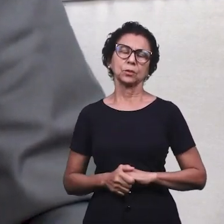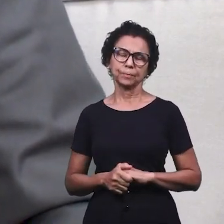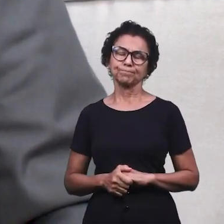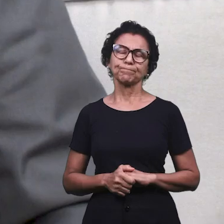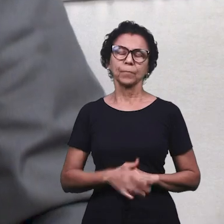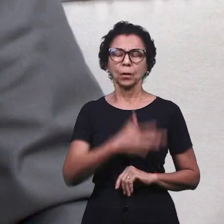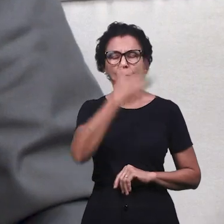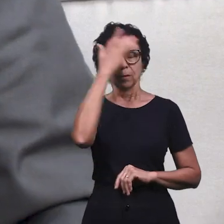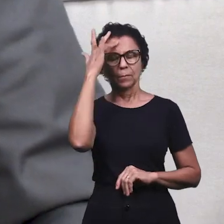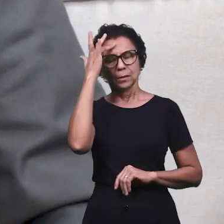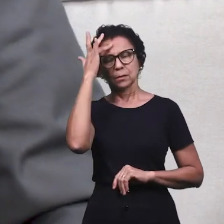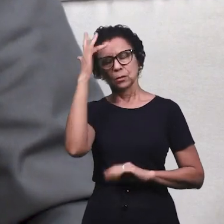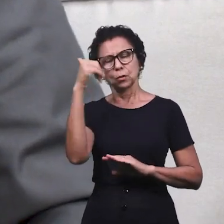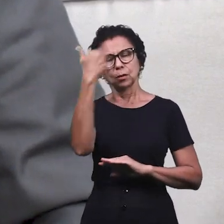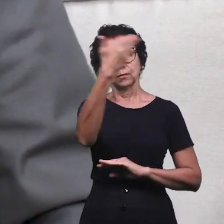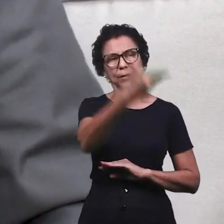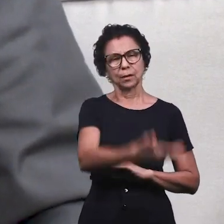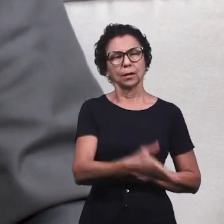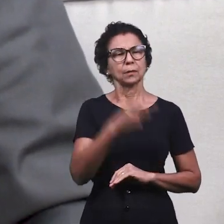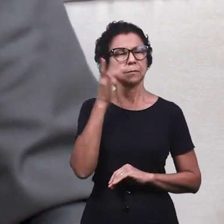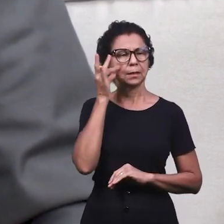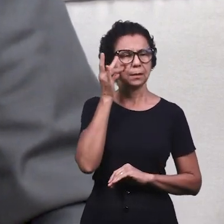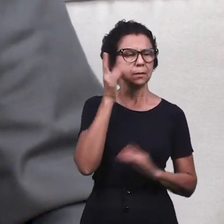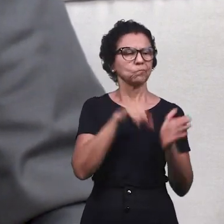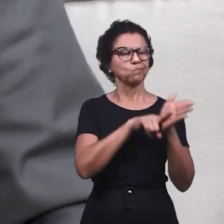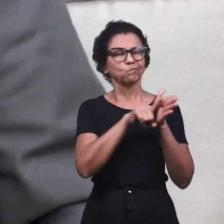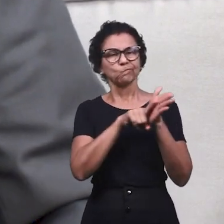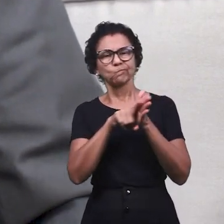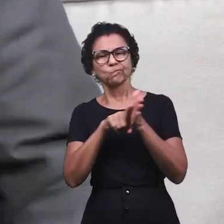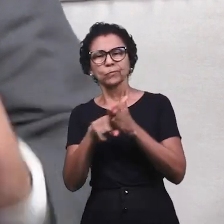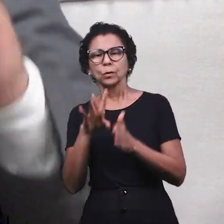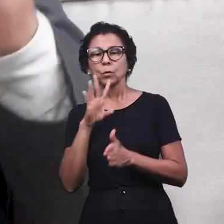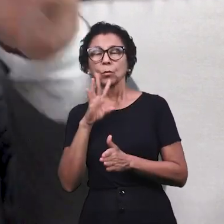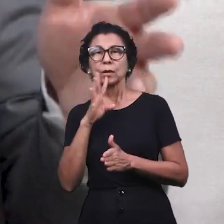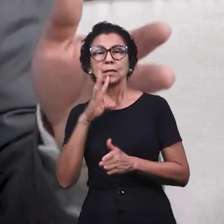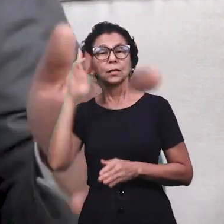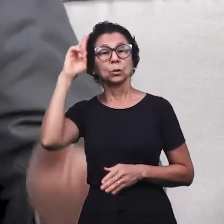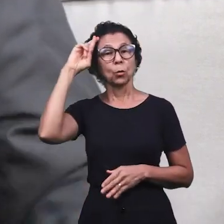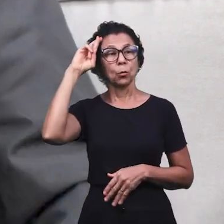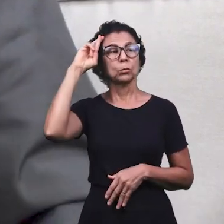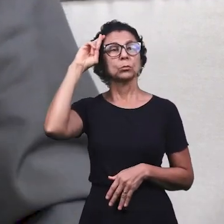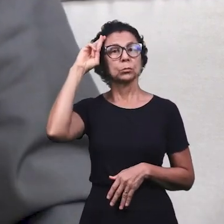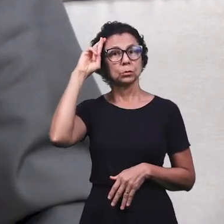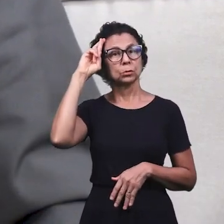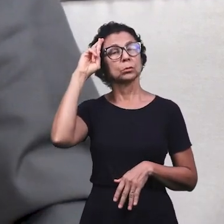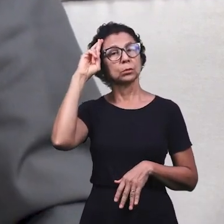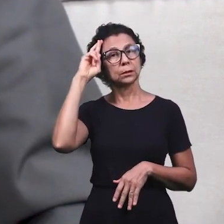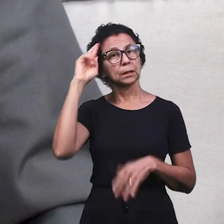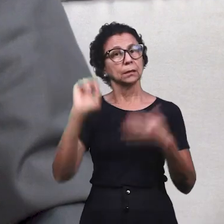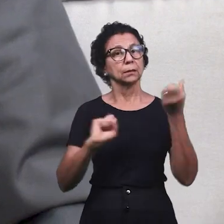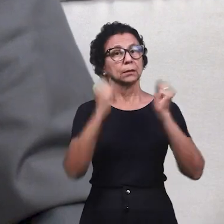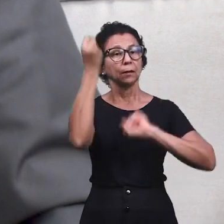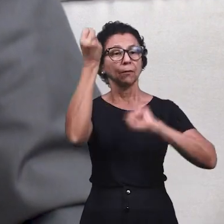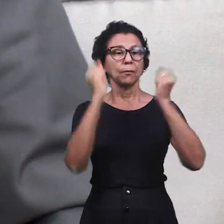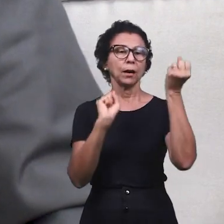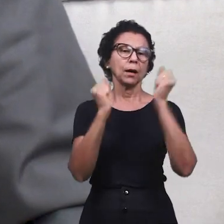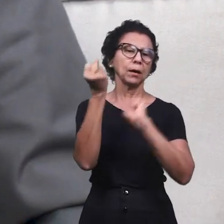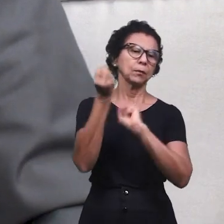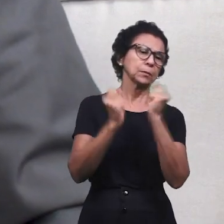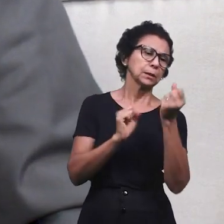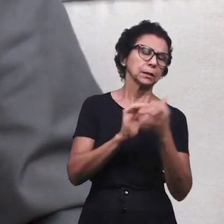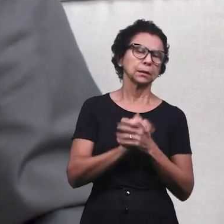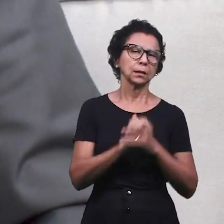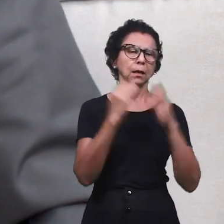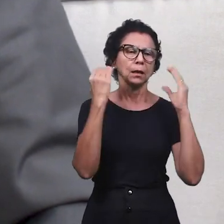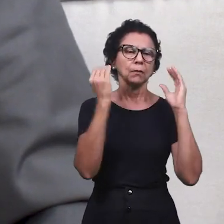de sourcing no local, inspeção de fábrica, em conhecer os donos da fábrica também, para ver a procedência,